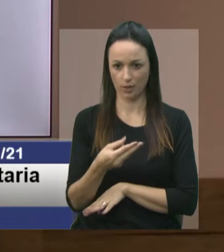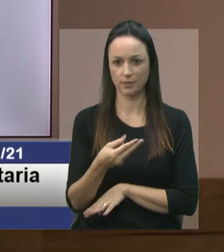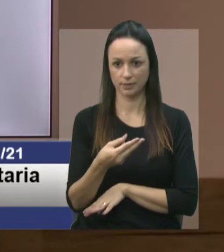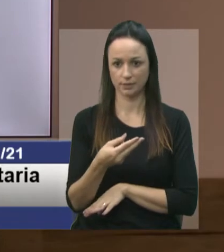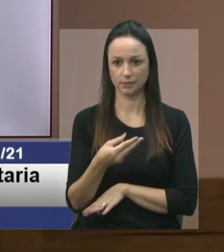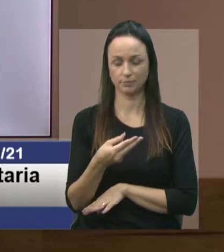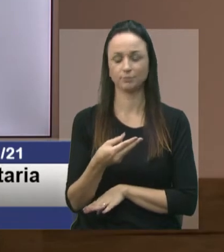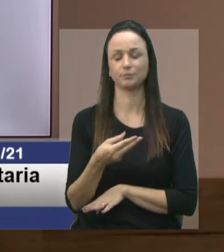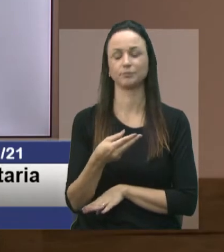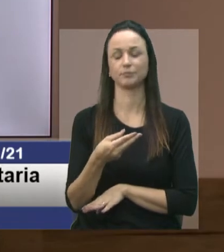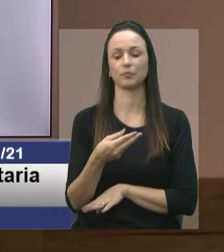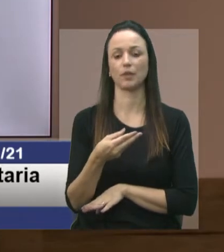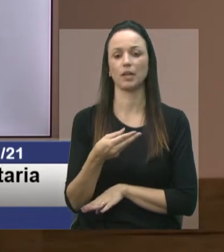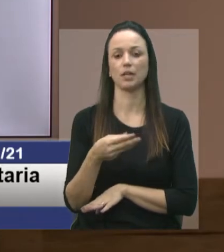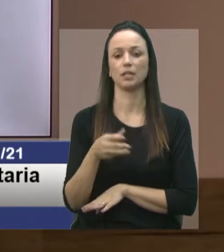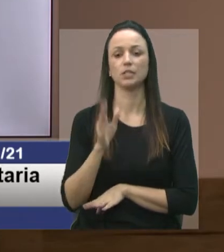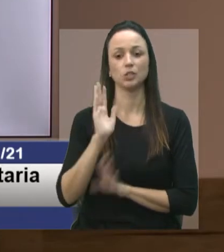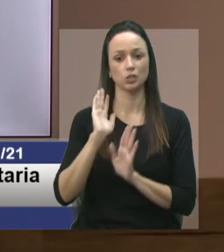milhões já